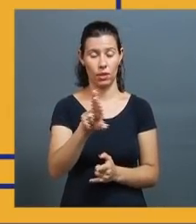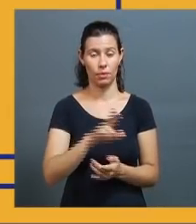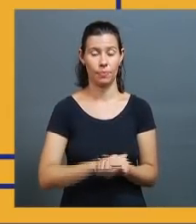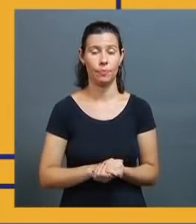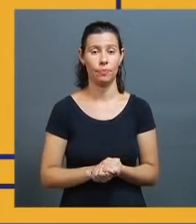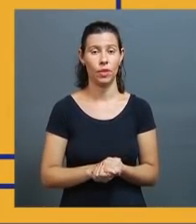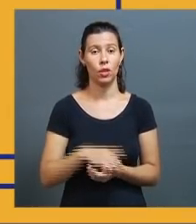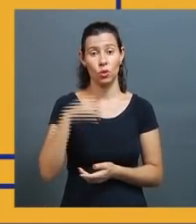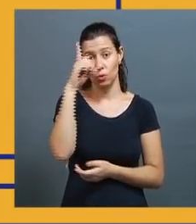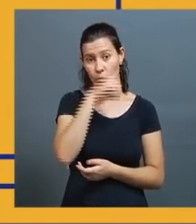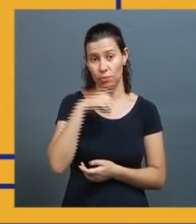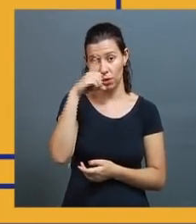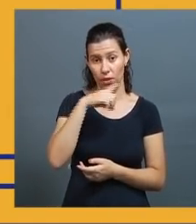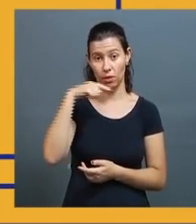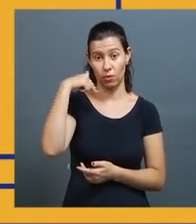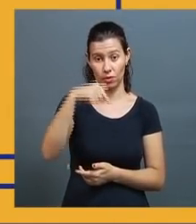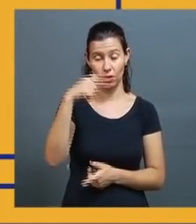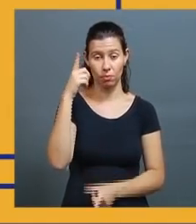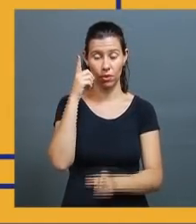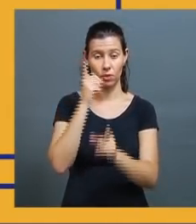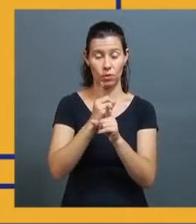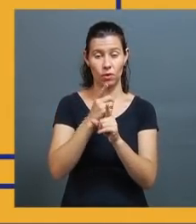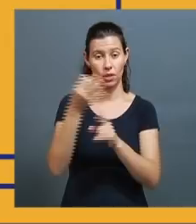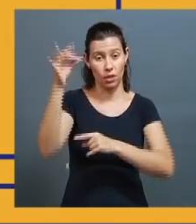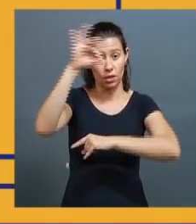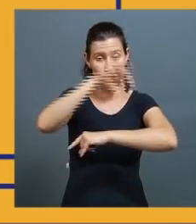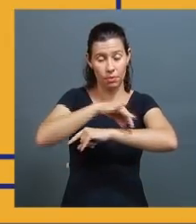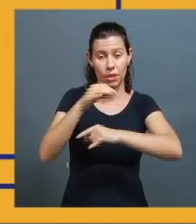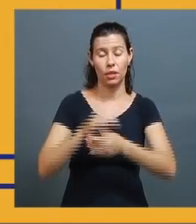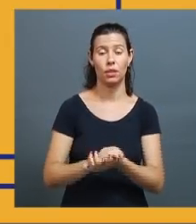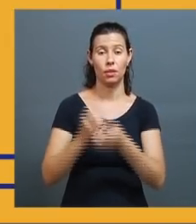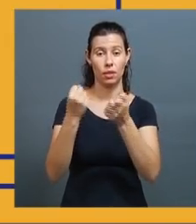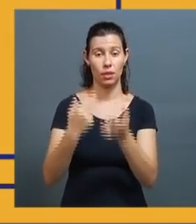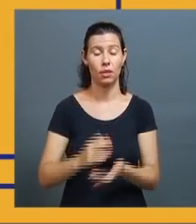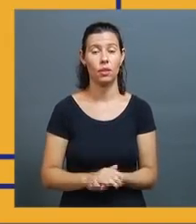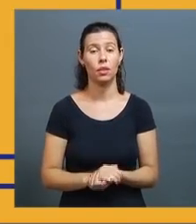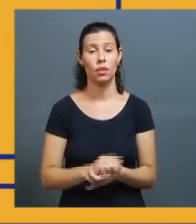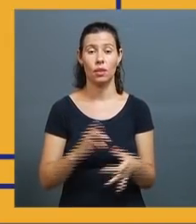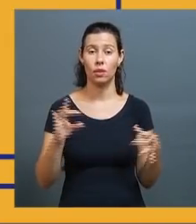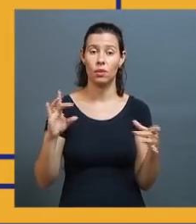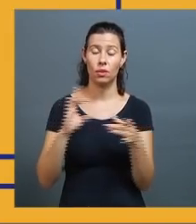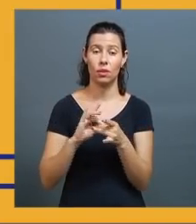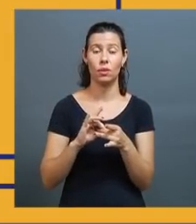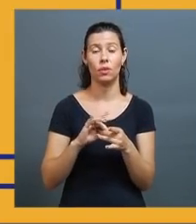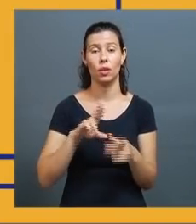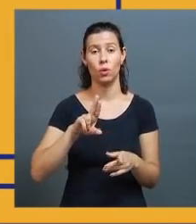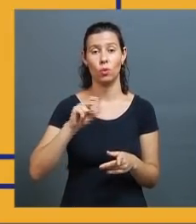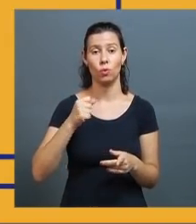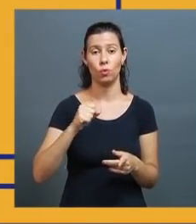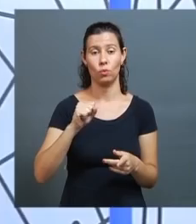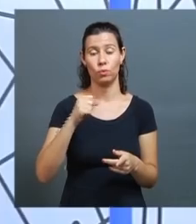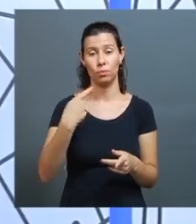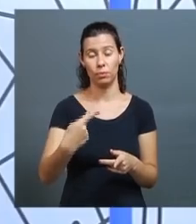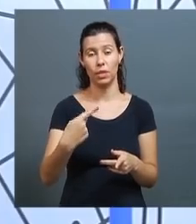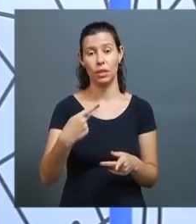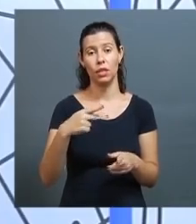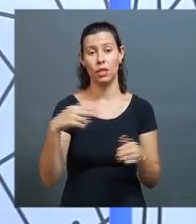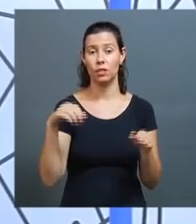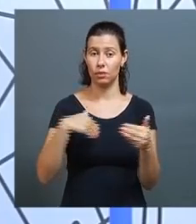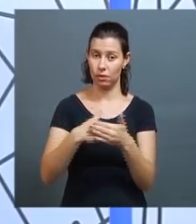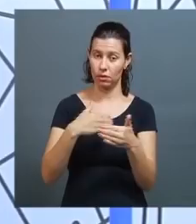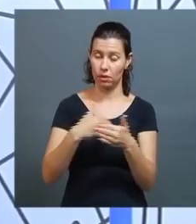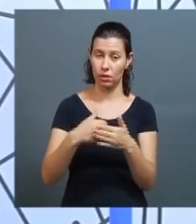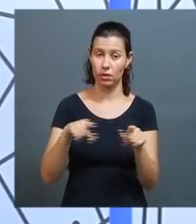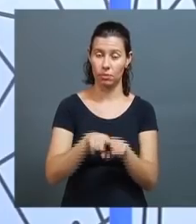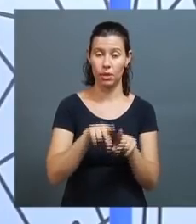sobre abelhas. A organização é uma parceria entre a Universidade de São Paulo, USP de Ribeirão Preto e a UFO. É o espaço